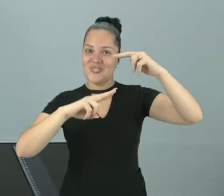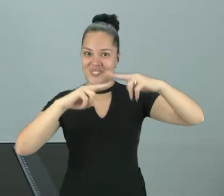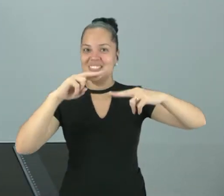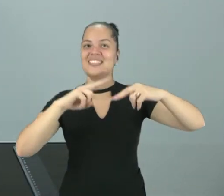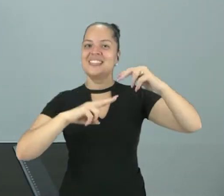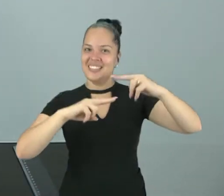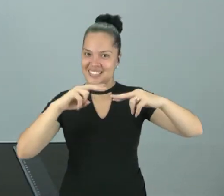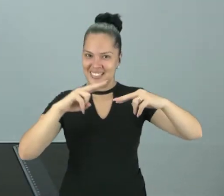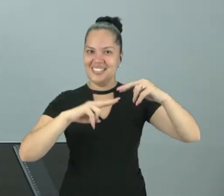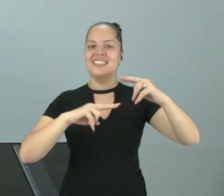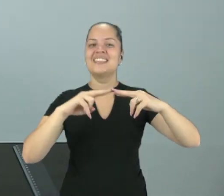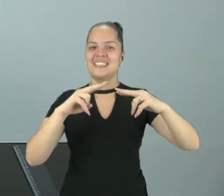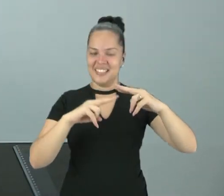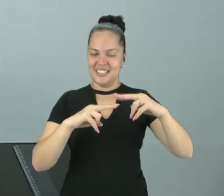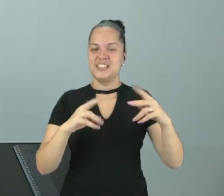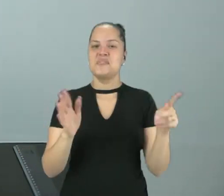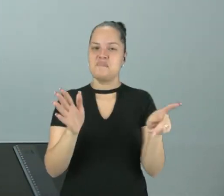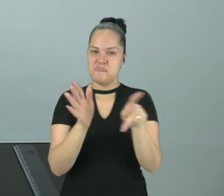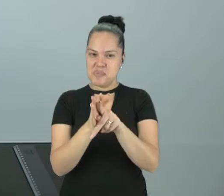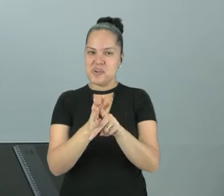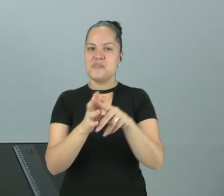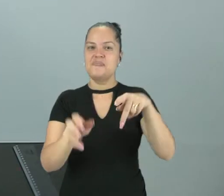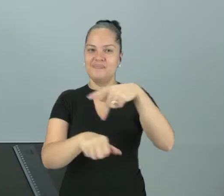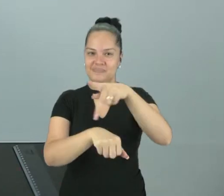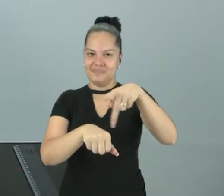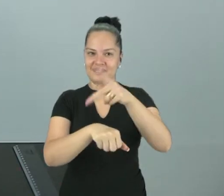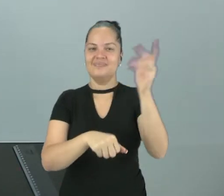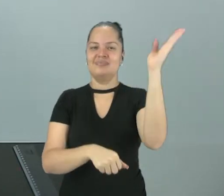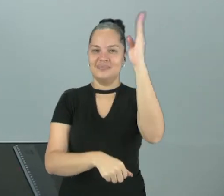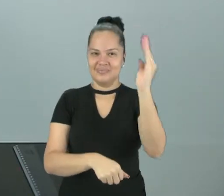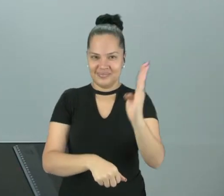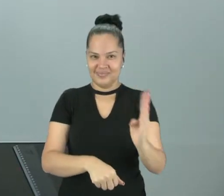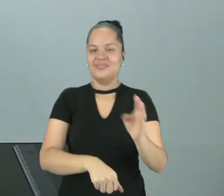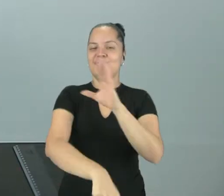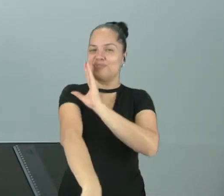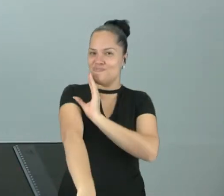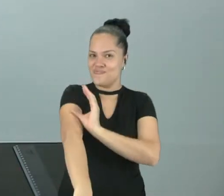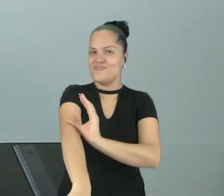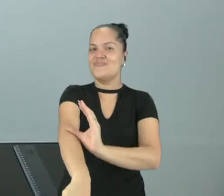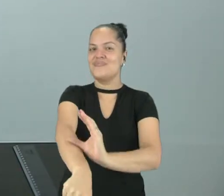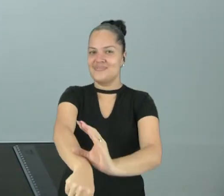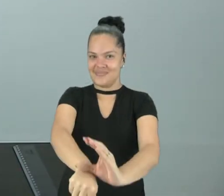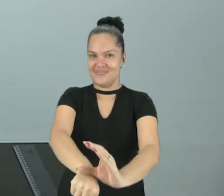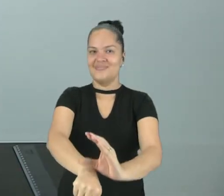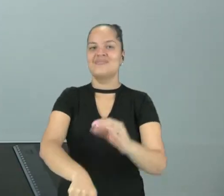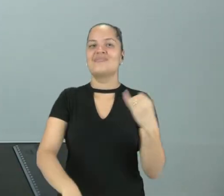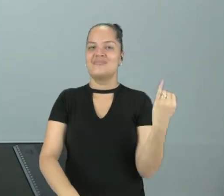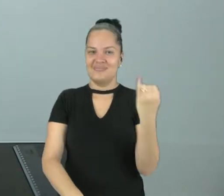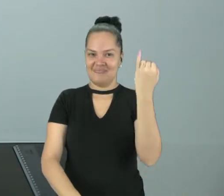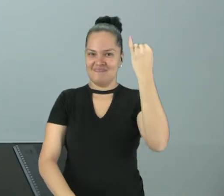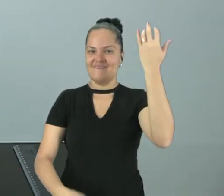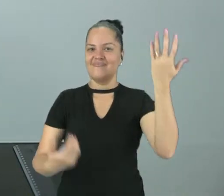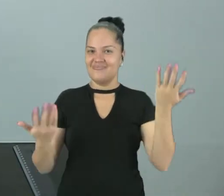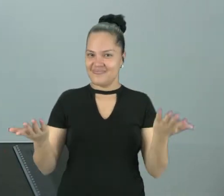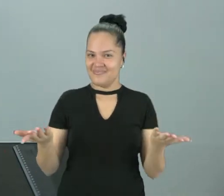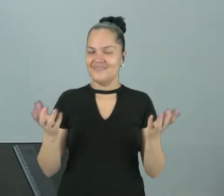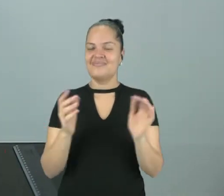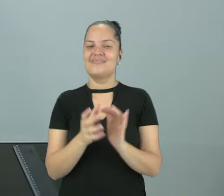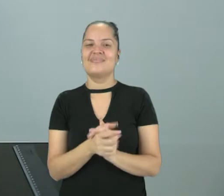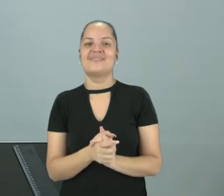né já virou patrimônio é um patrimônio nosso né para tomar no cultural né do nosso Brasil